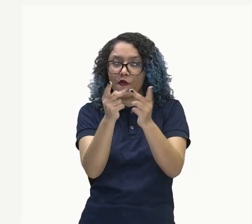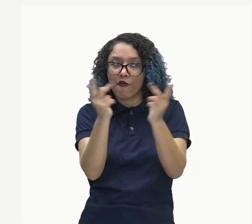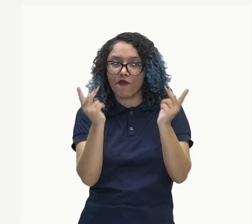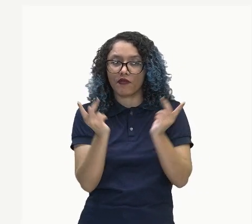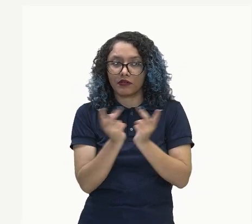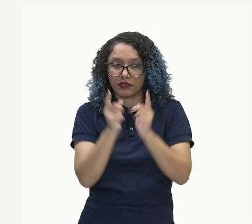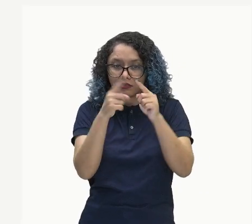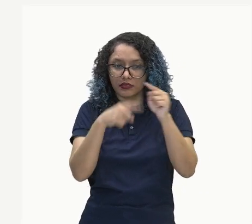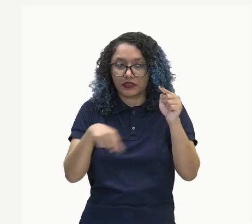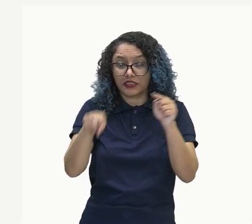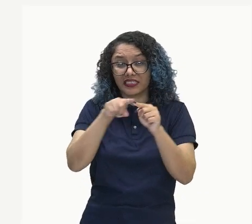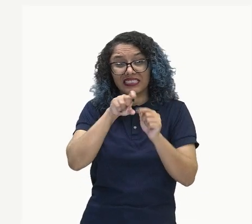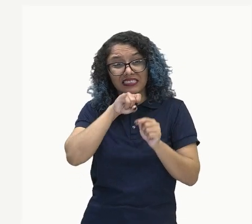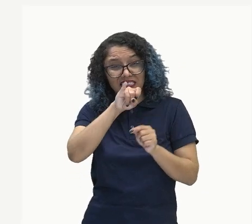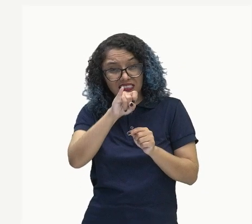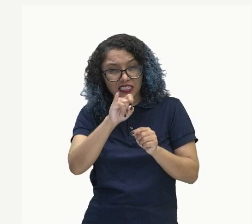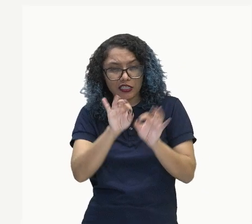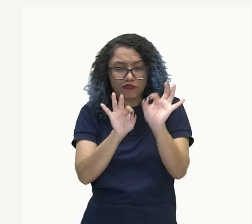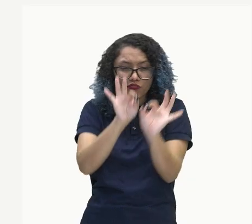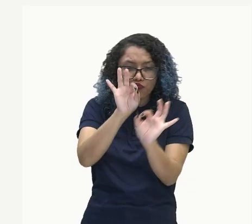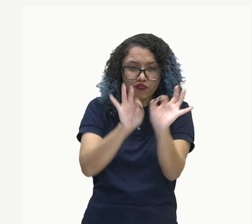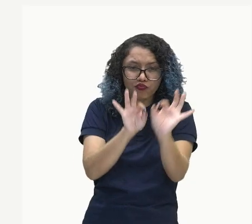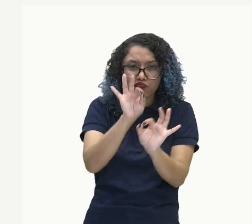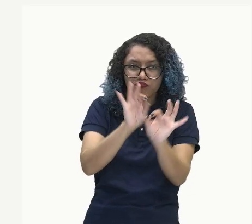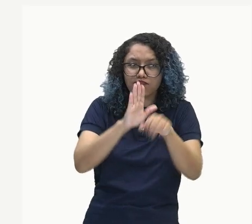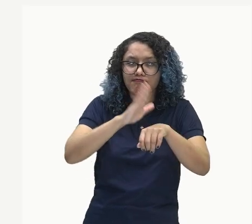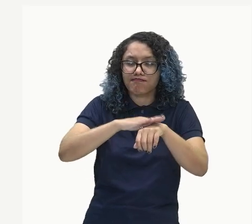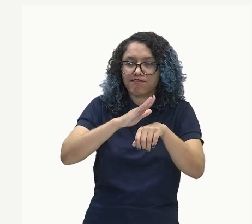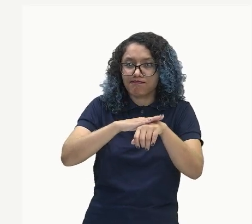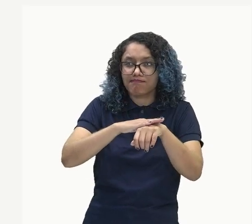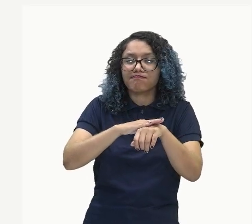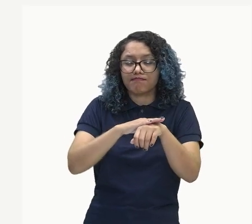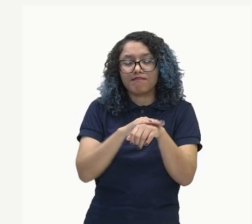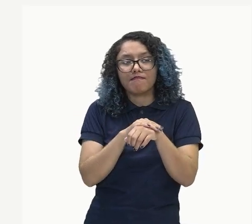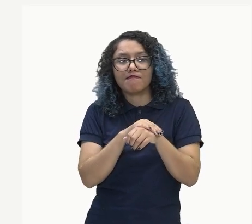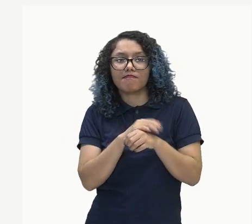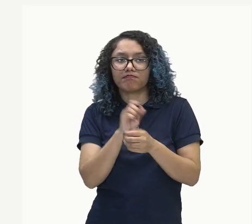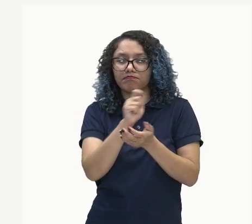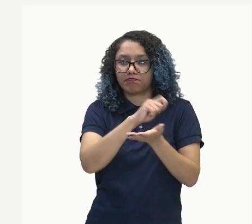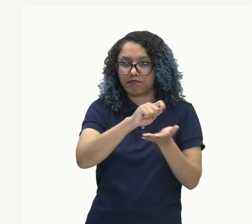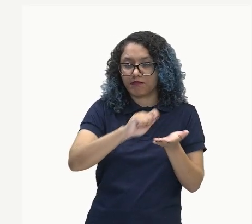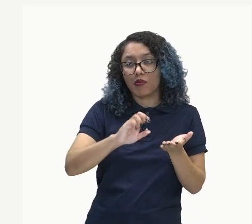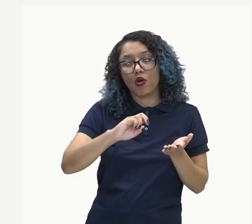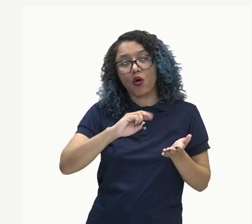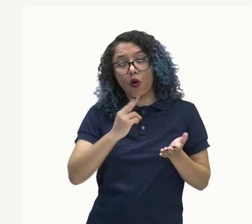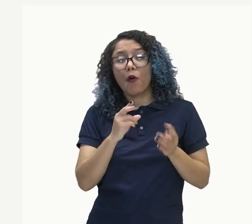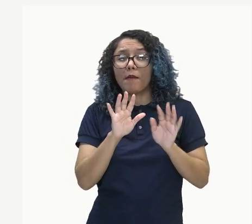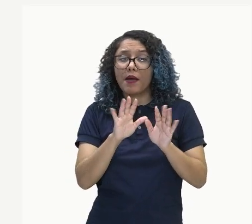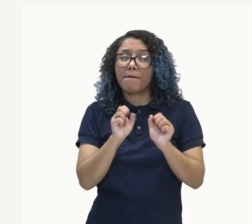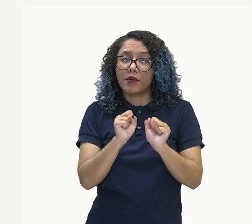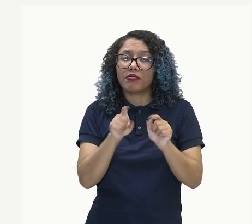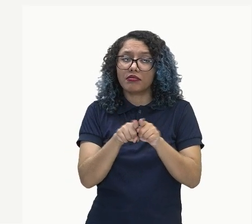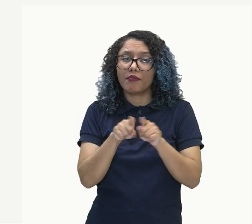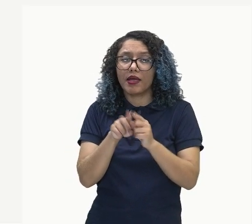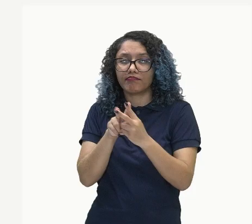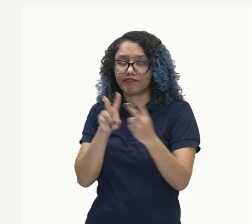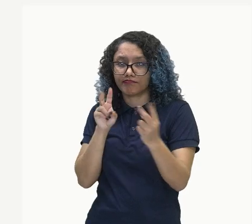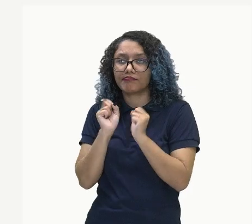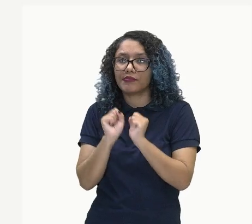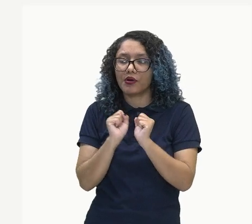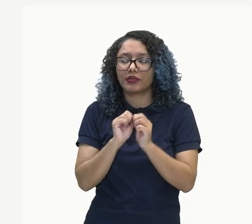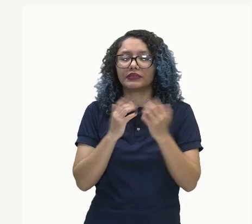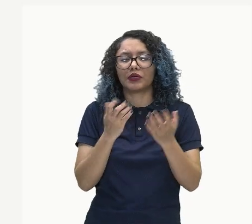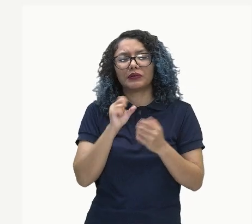construir isso manualmente, mas a gente pode usar também de forma online, tá certo? Então, colocando isso, por exemplo, no